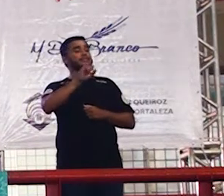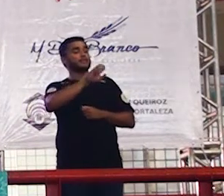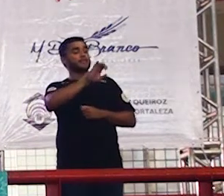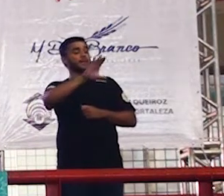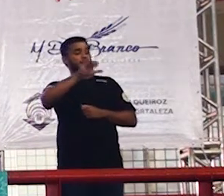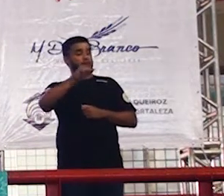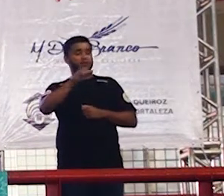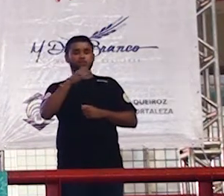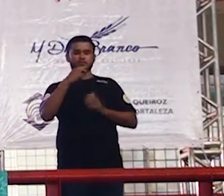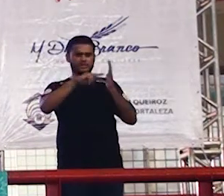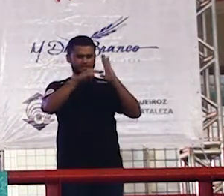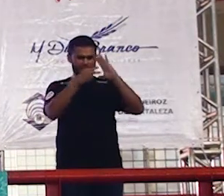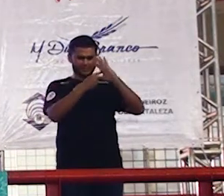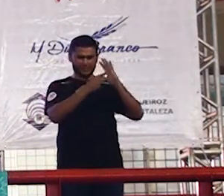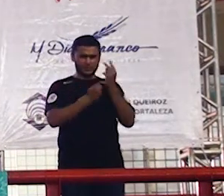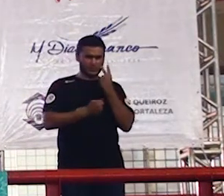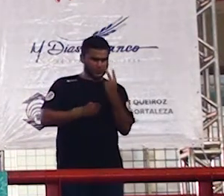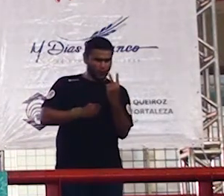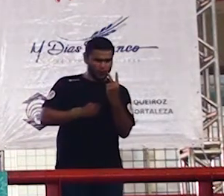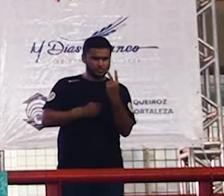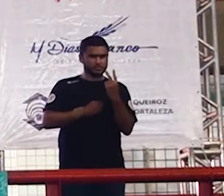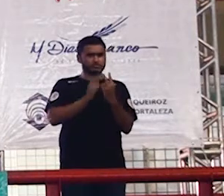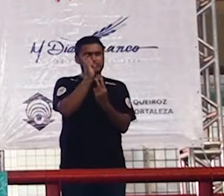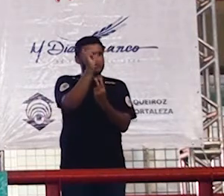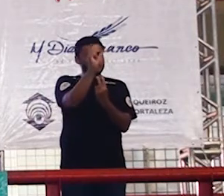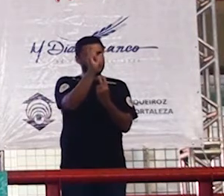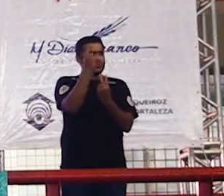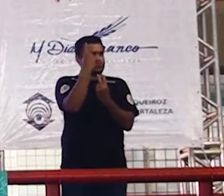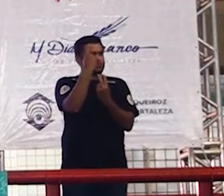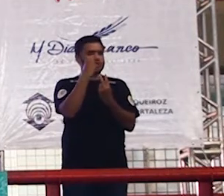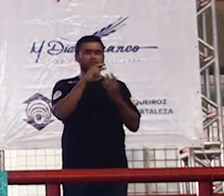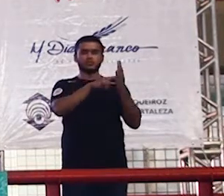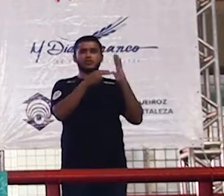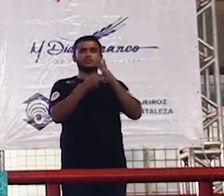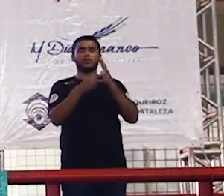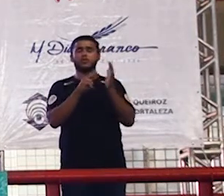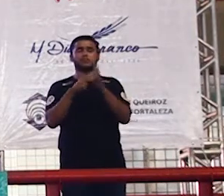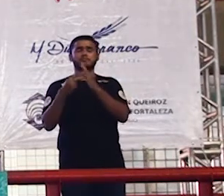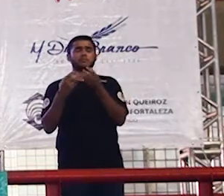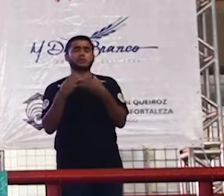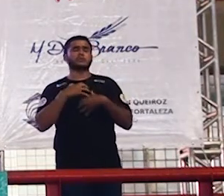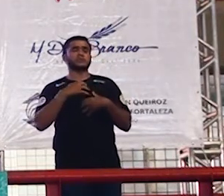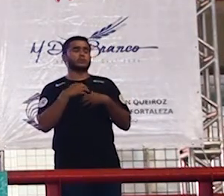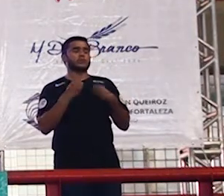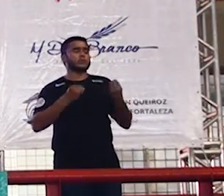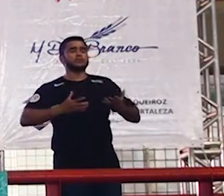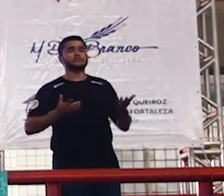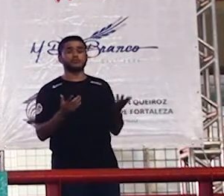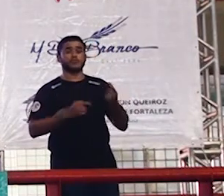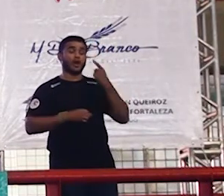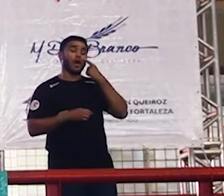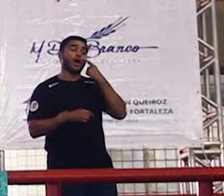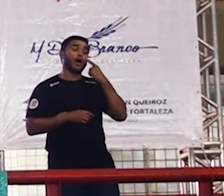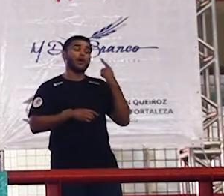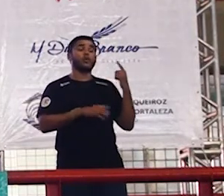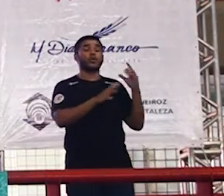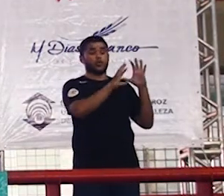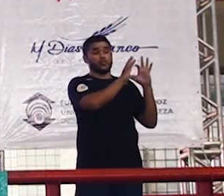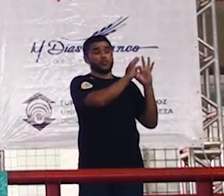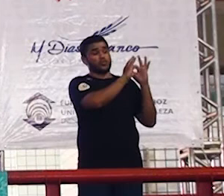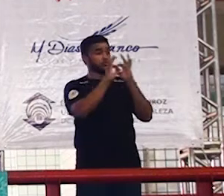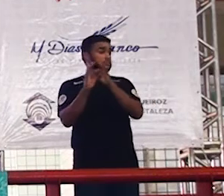pode assumir mais de um significado, como é que eu vou perceber qual é o significado da palavra? Eu vou ter que analisar o